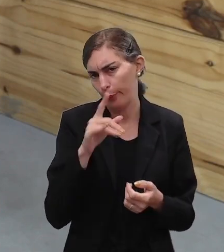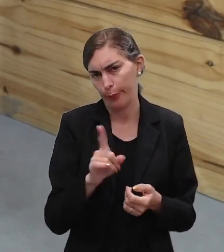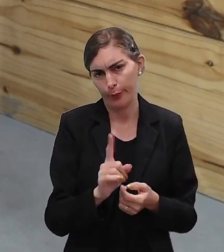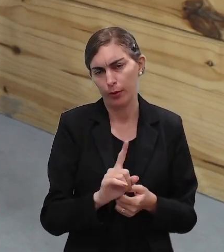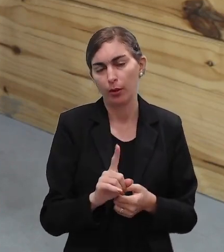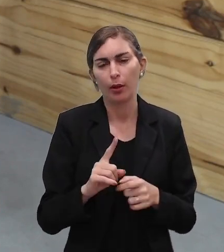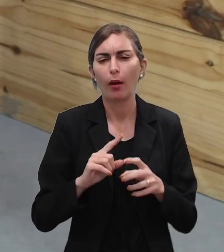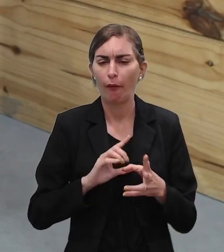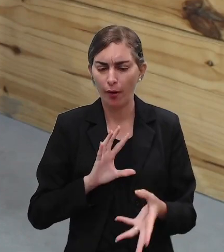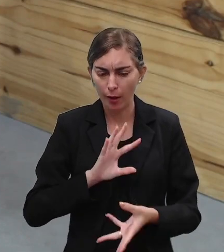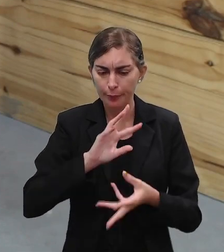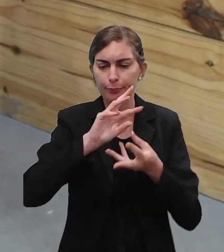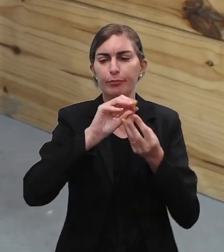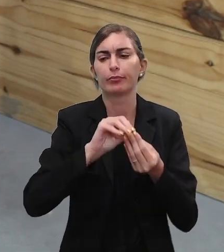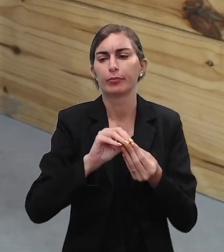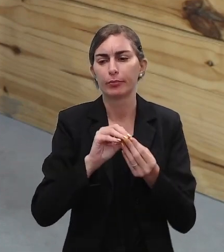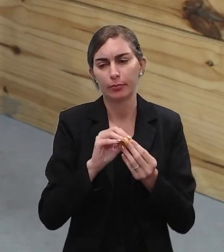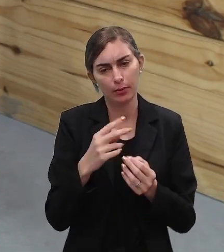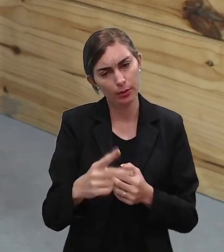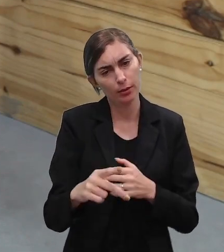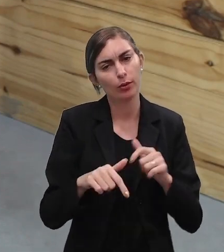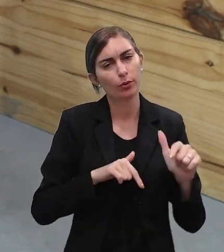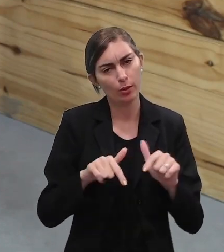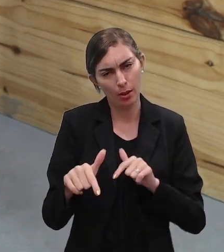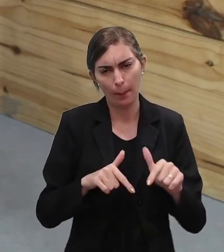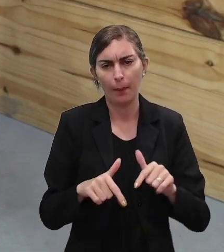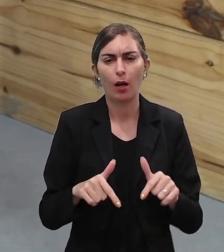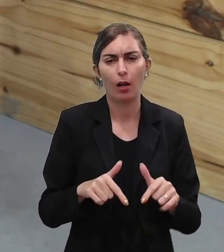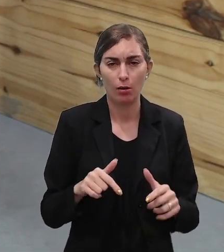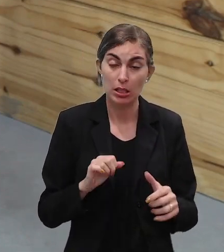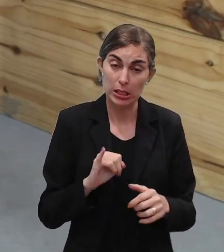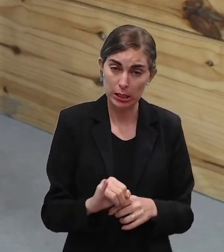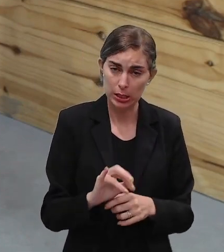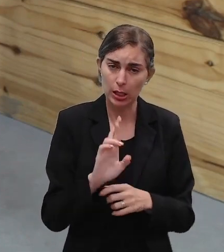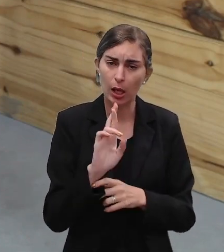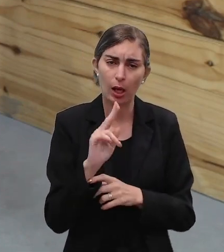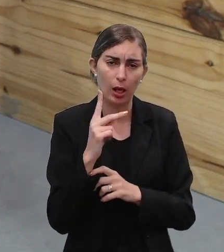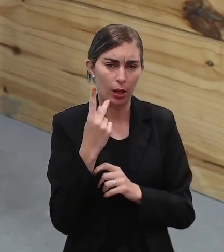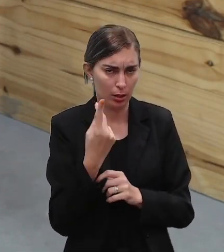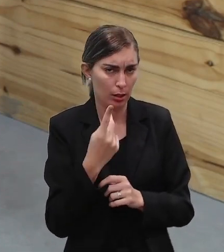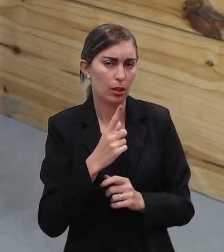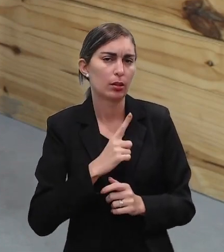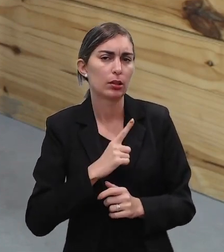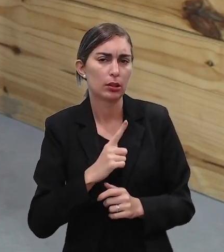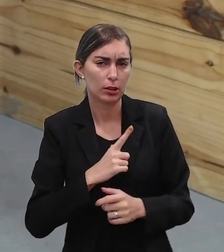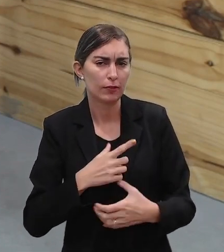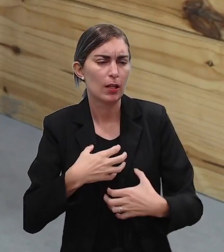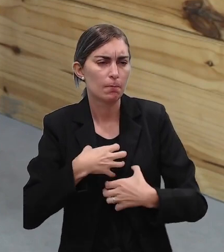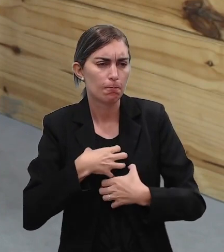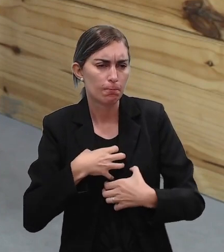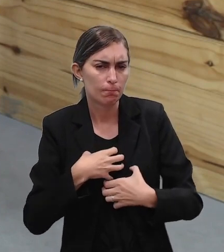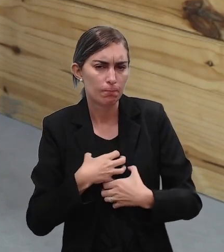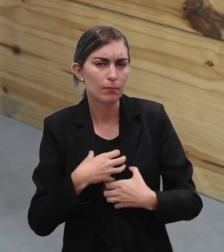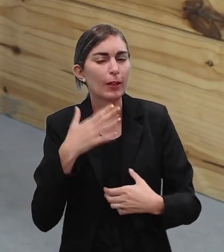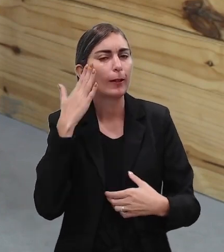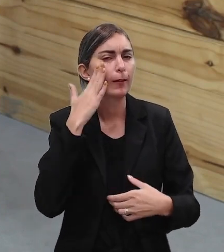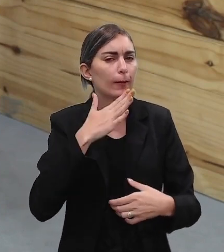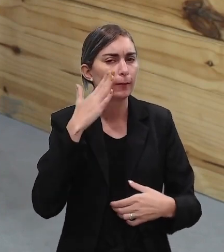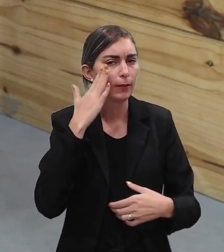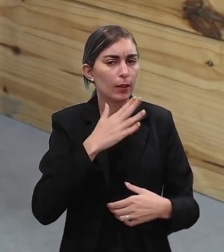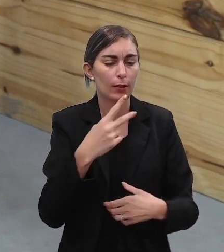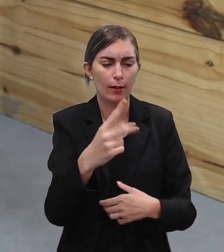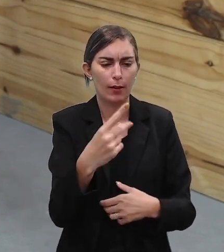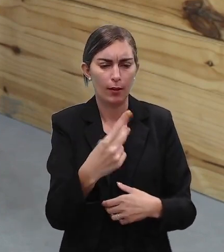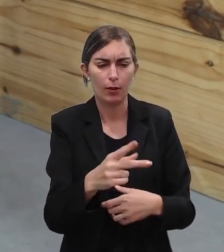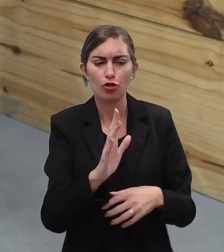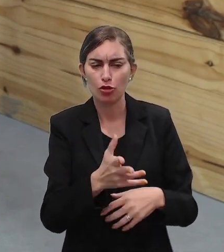eles vão agregar, inclusive, ao seu trabalho, se o recurso humano tiver a sensibilidade de entender que aquilo que ele